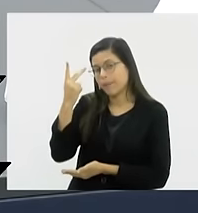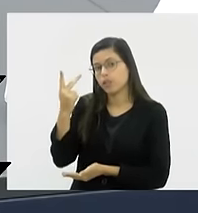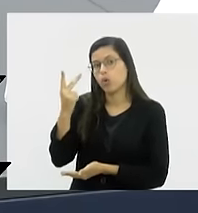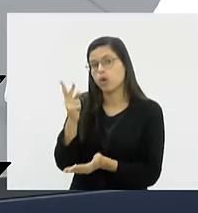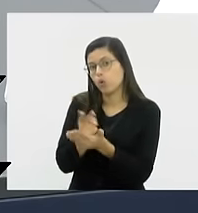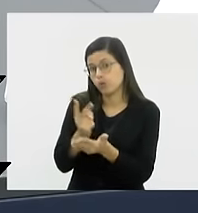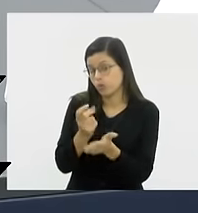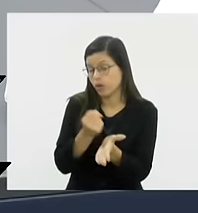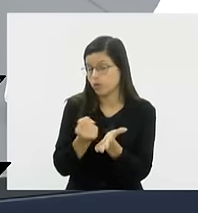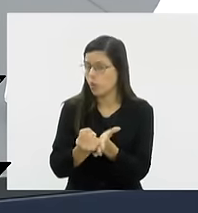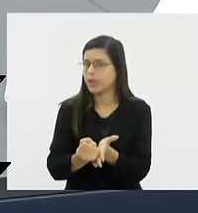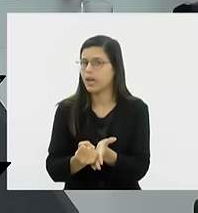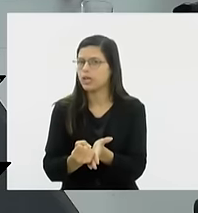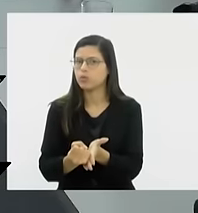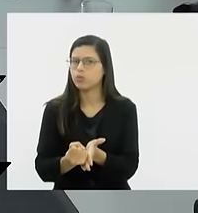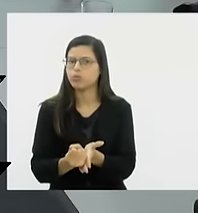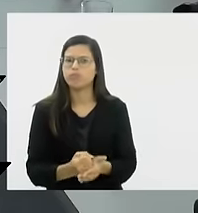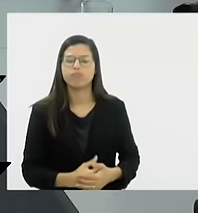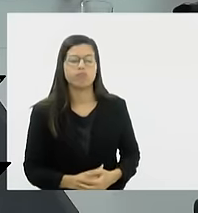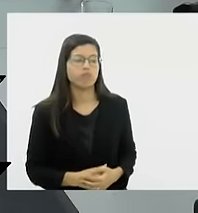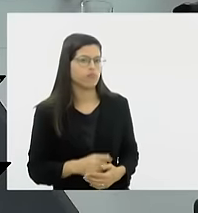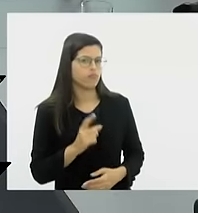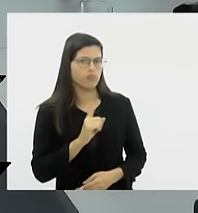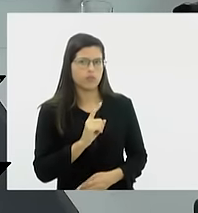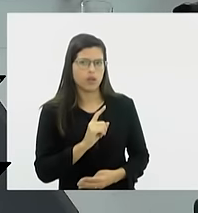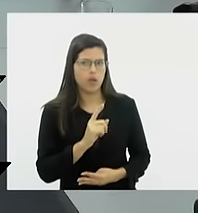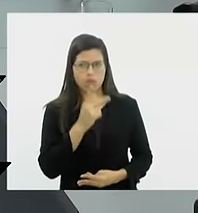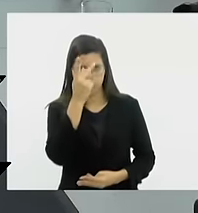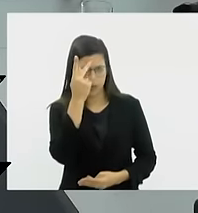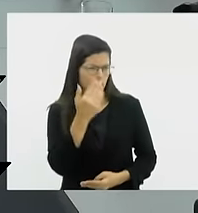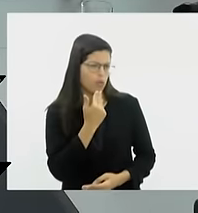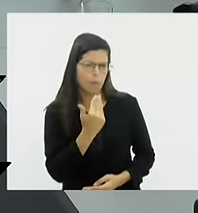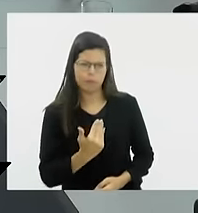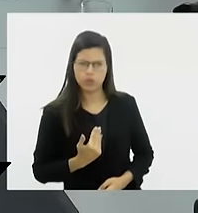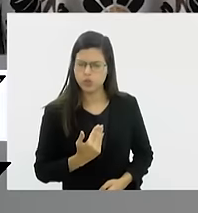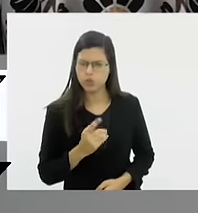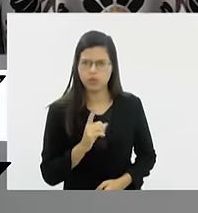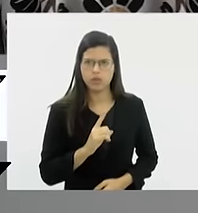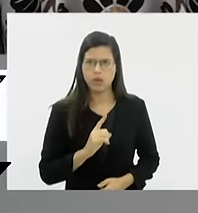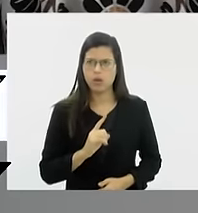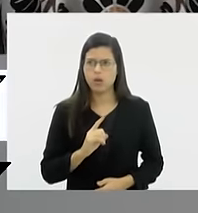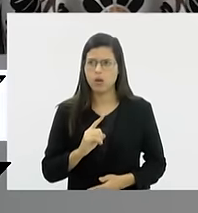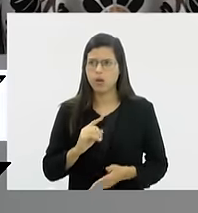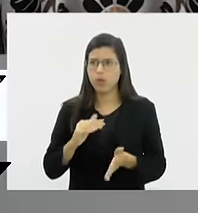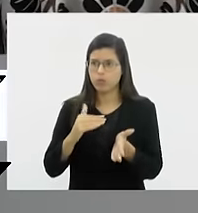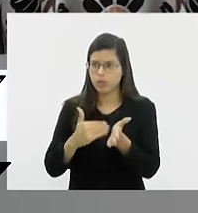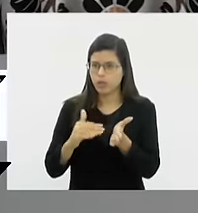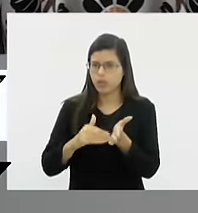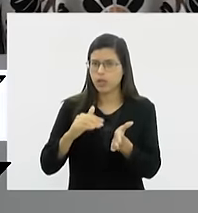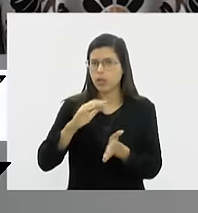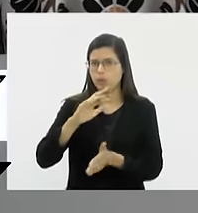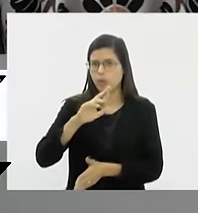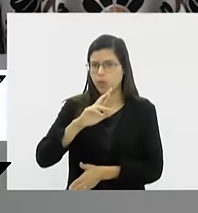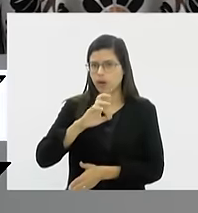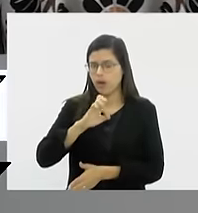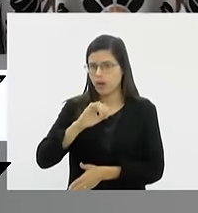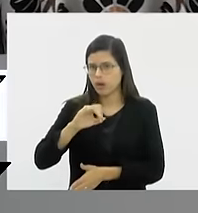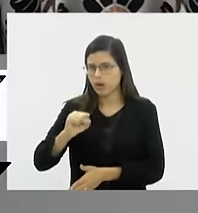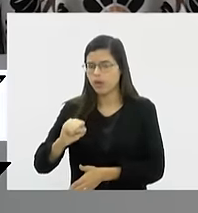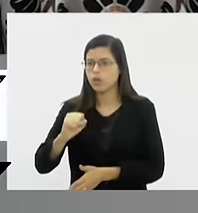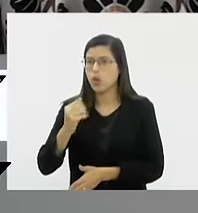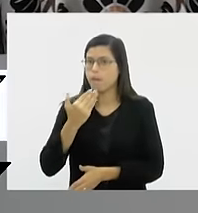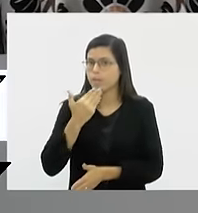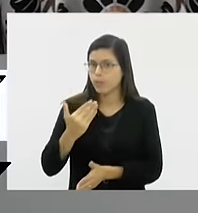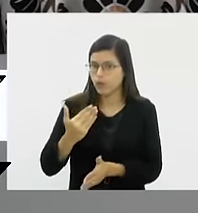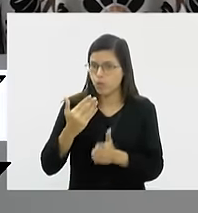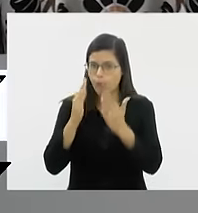vigência? Não, deputado, ninguém pediu, até porque o secretário pediu, o Washington Reis, pediu para verificar todos os